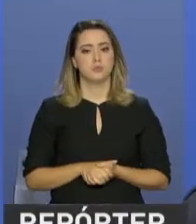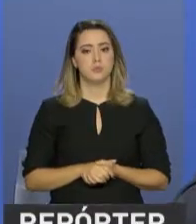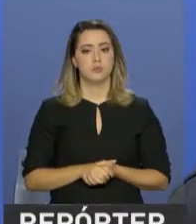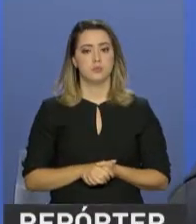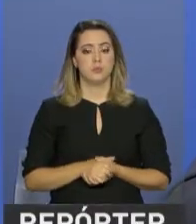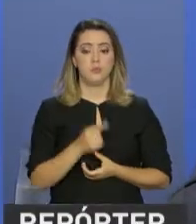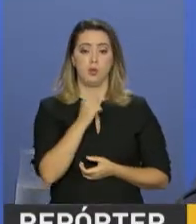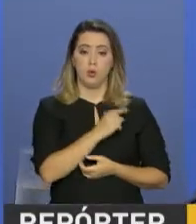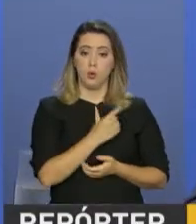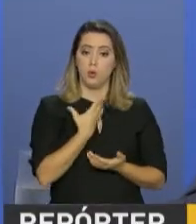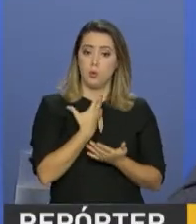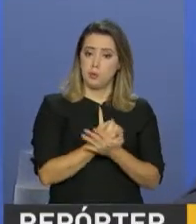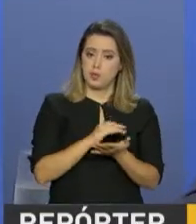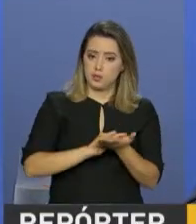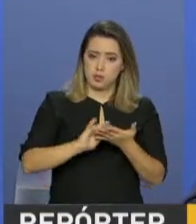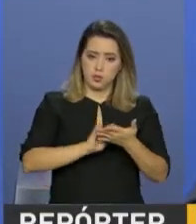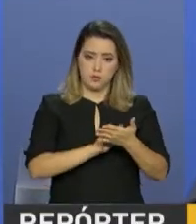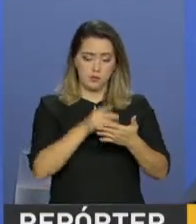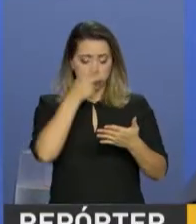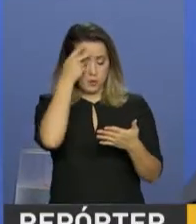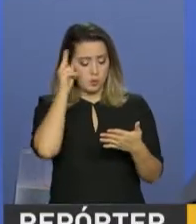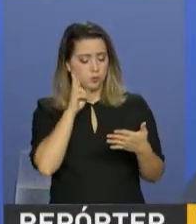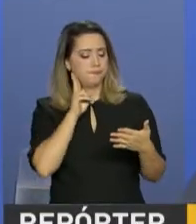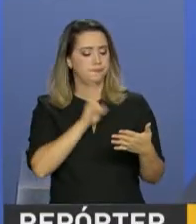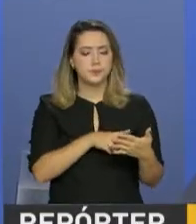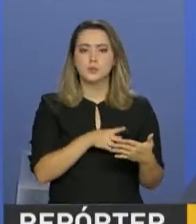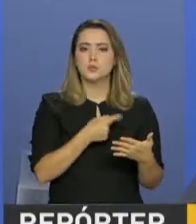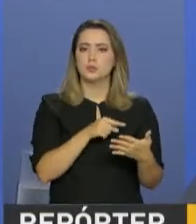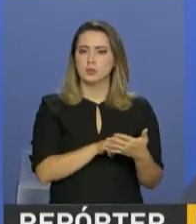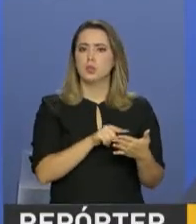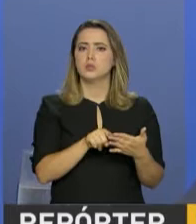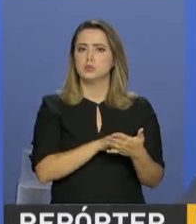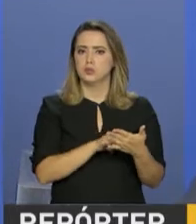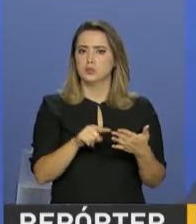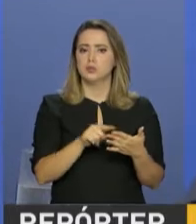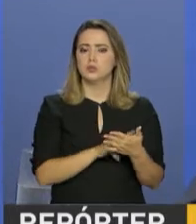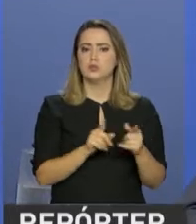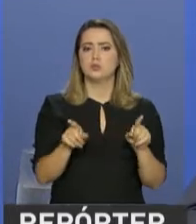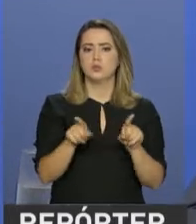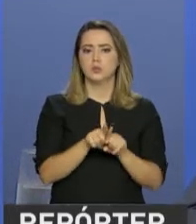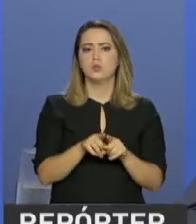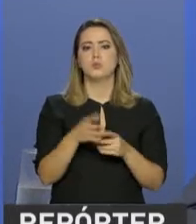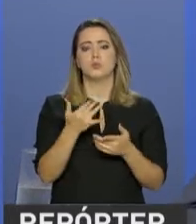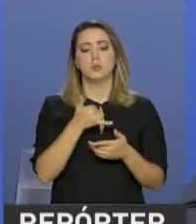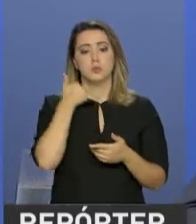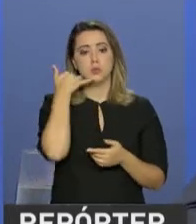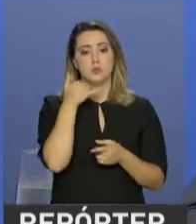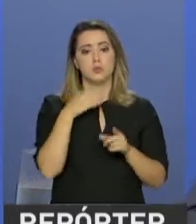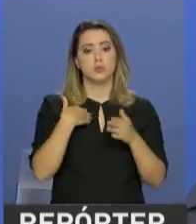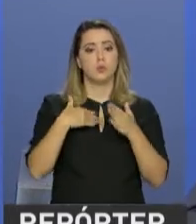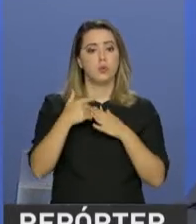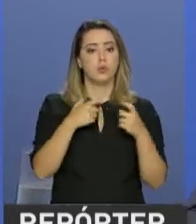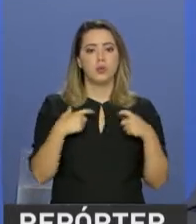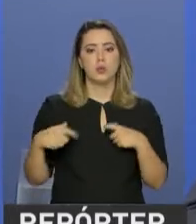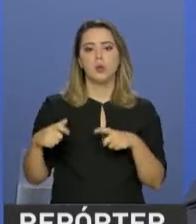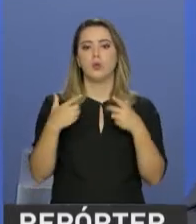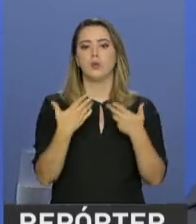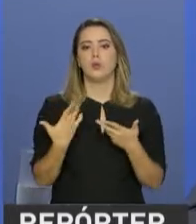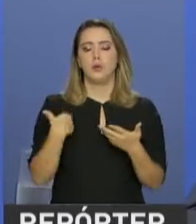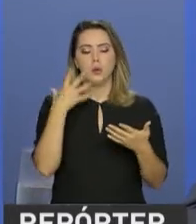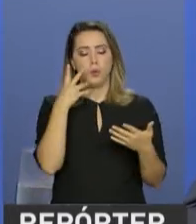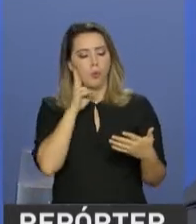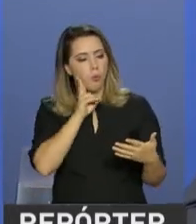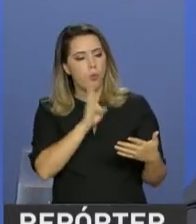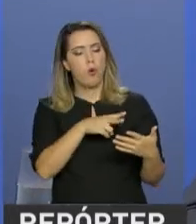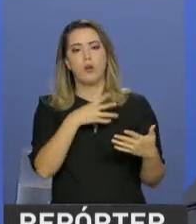permite que a pessoa diretamente através de equipamento móvel inclusive a qualquer tempo entre pega as